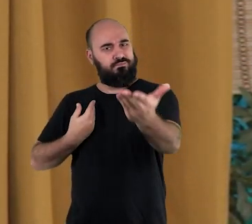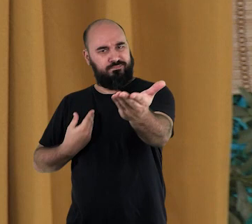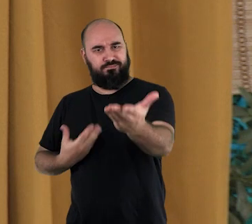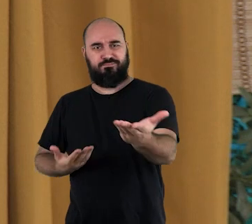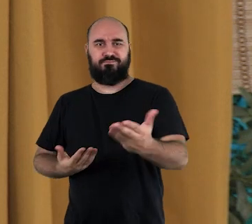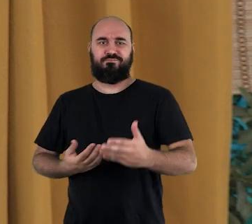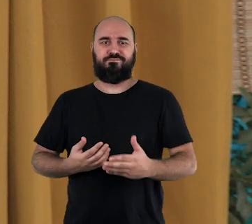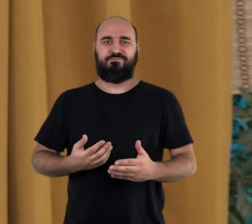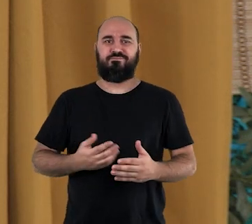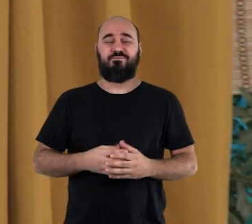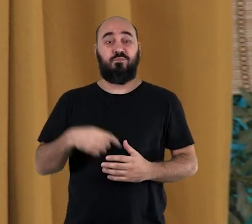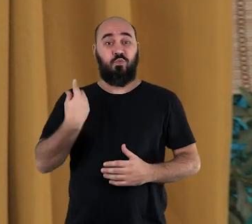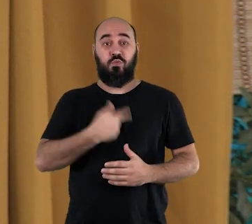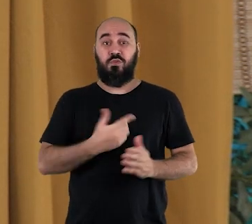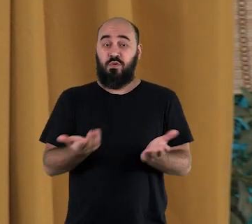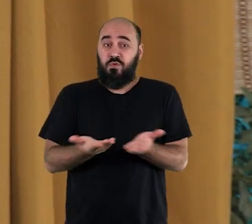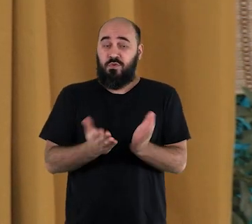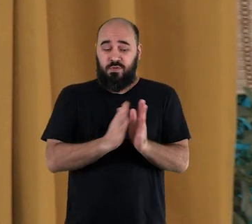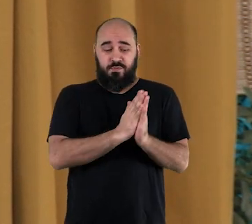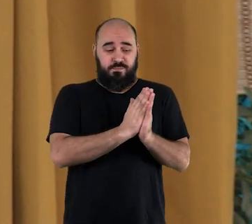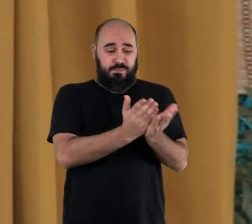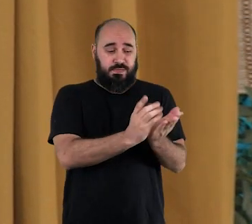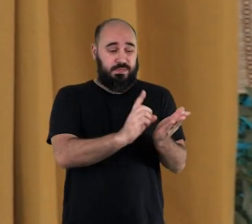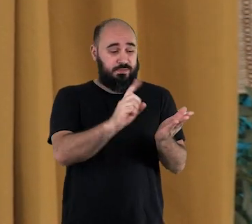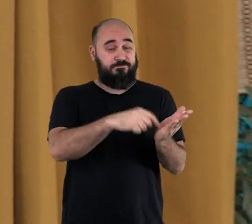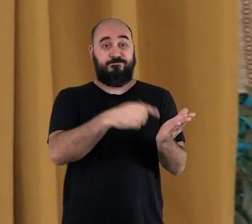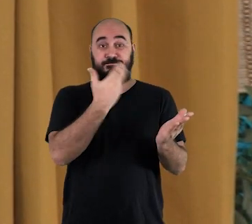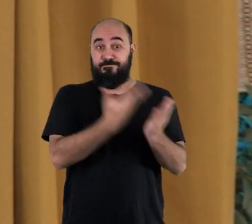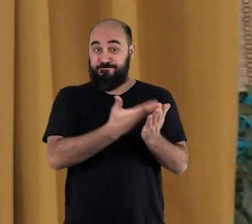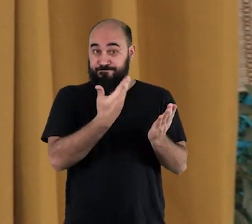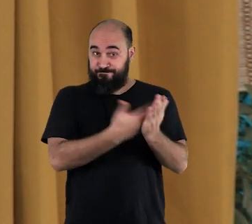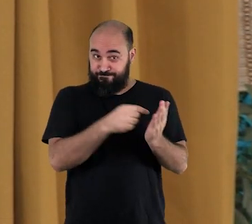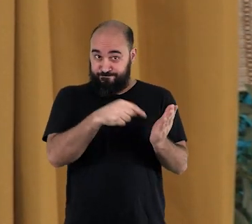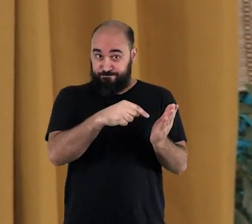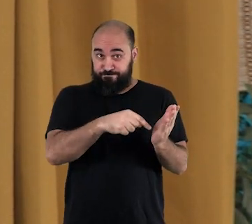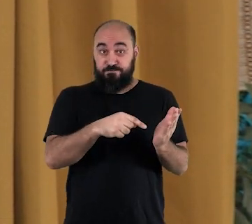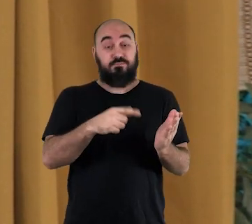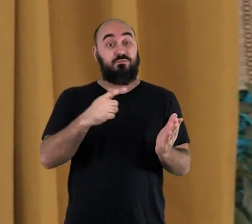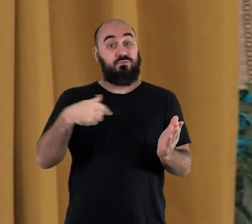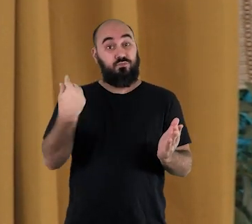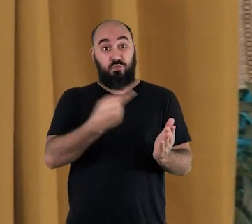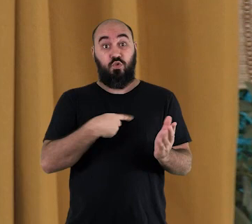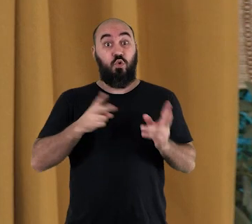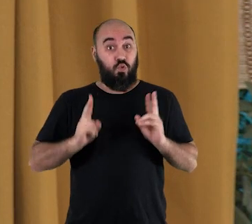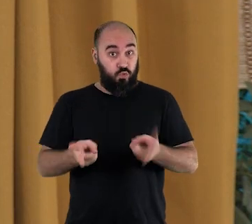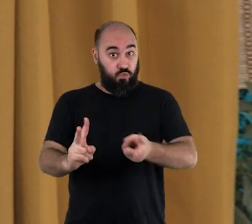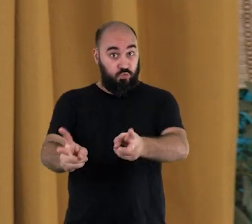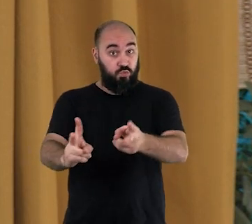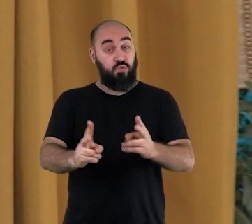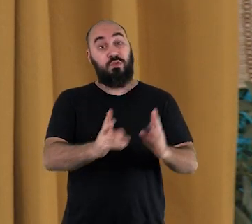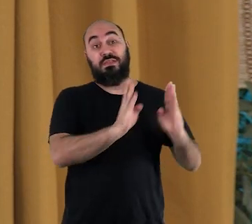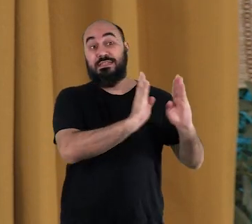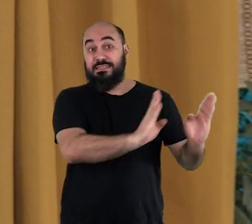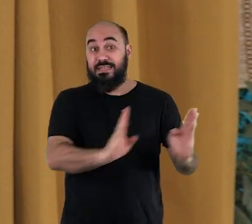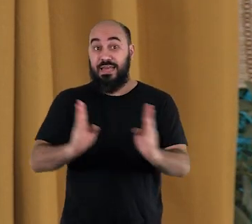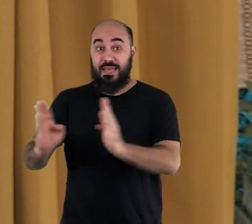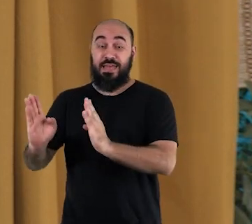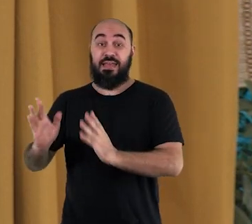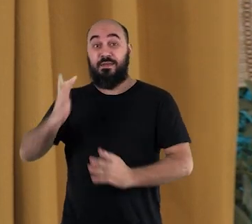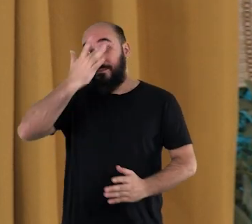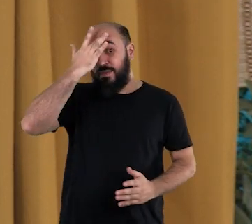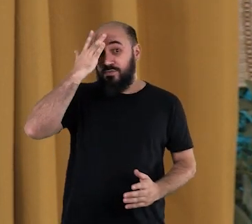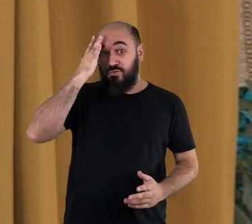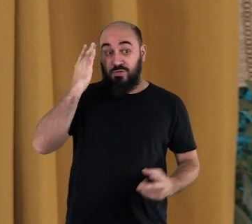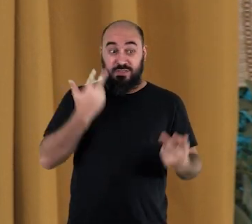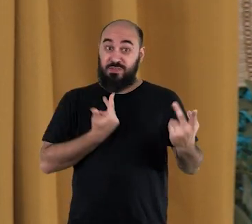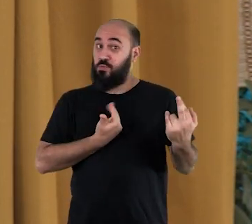sublime quando nós vamos abrir a Bíblia para estudá-la e nós estamos seguindo com a nossa série Gente como a Gente,